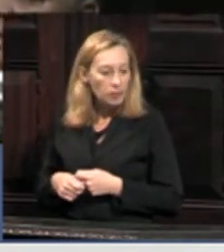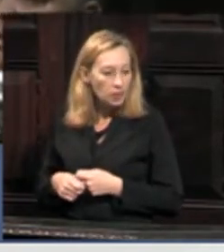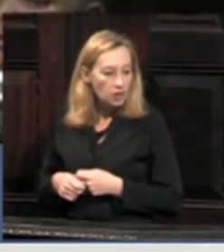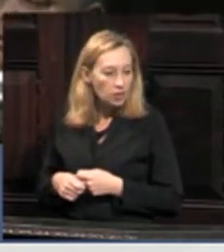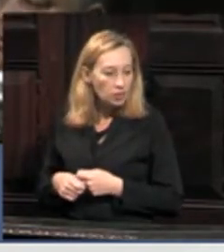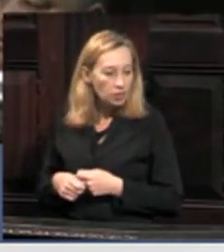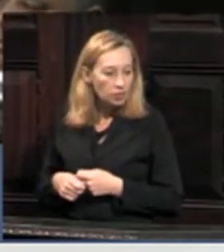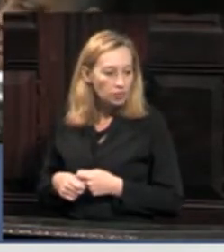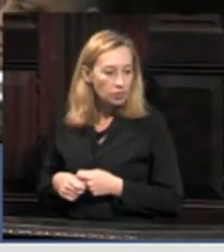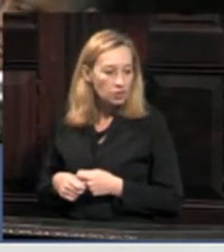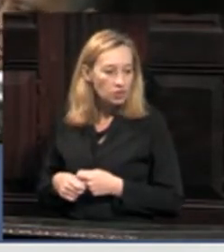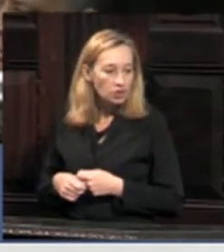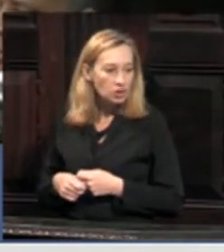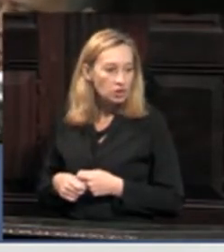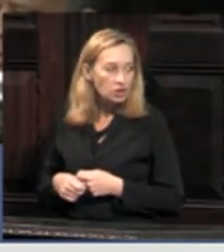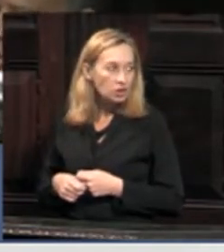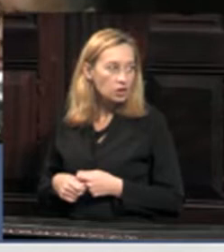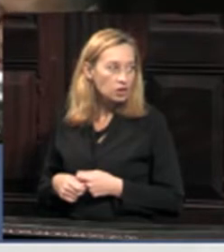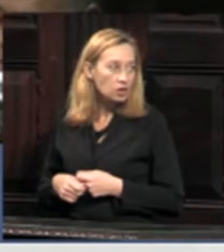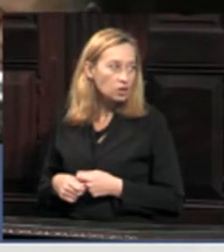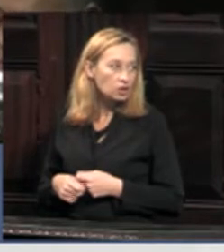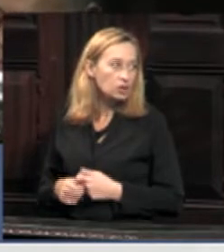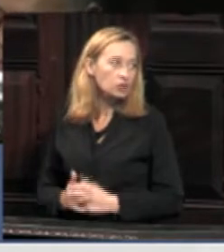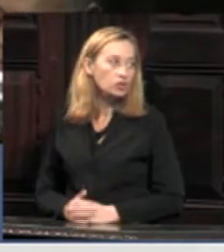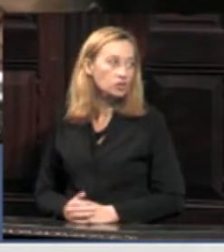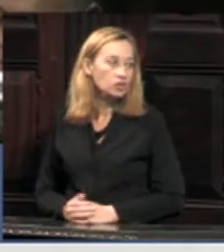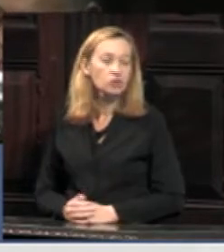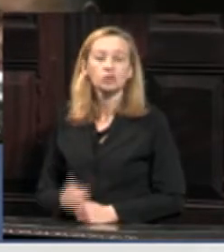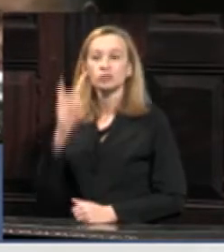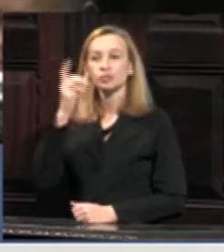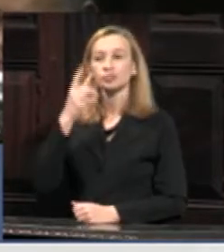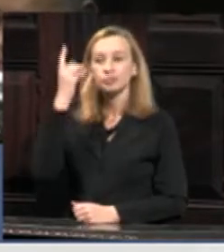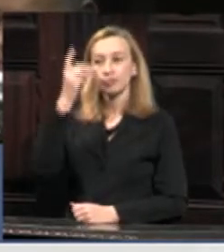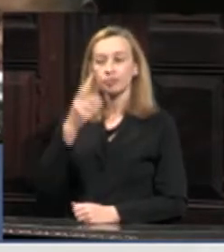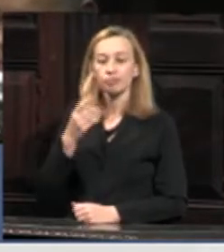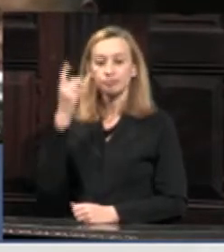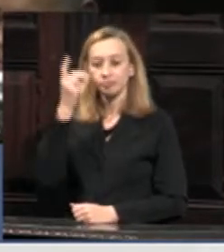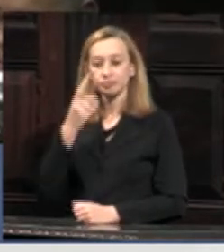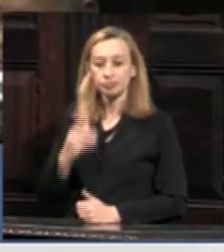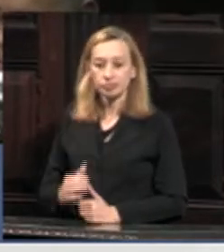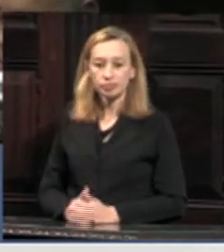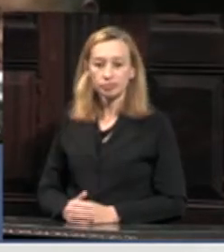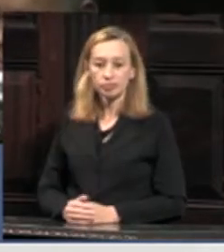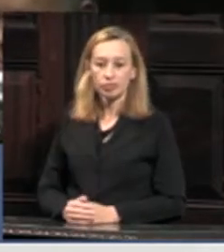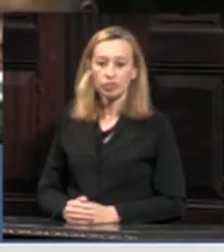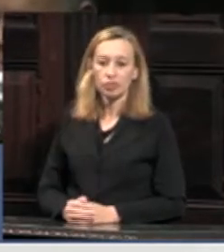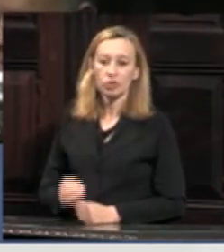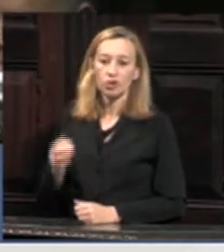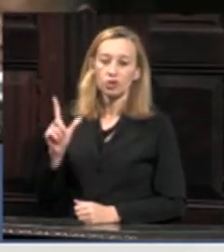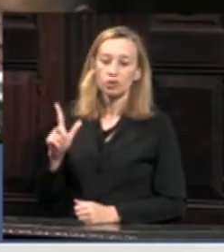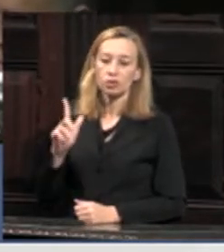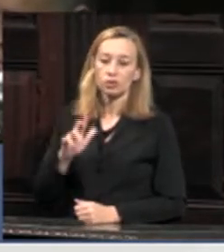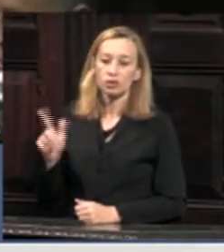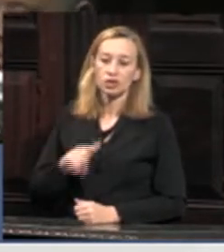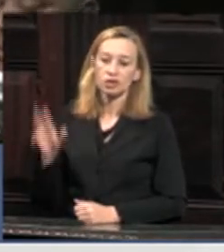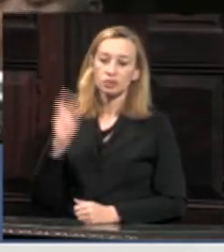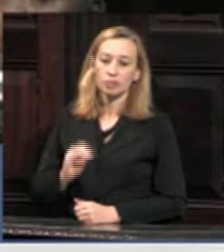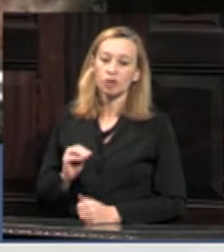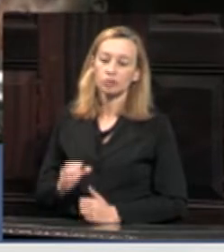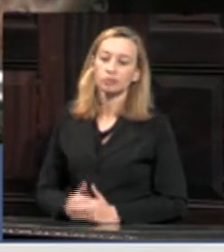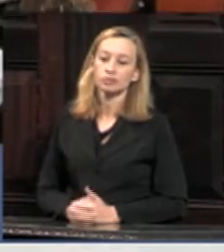Fiscalização Financeira e Controle. Para emitir parecer, deputado Luiz Paulo Corrêa da Rocha.